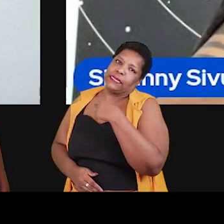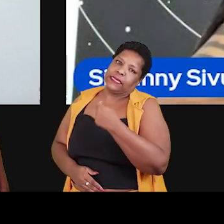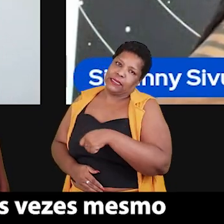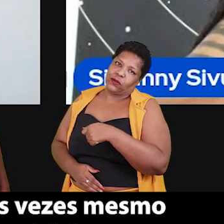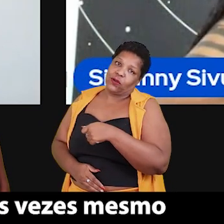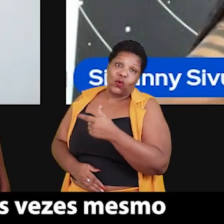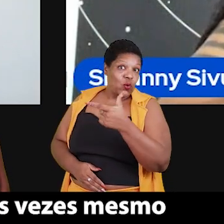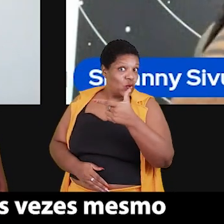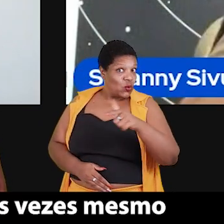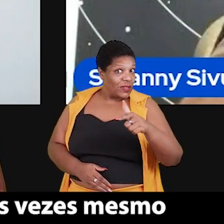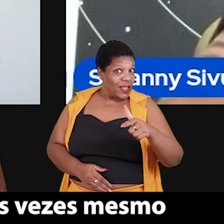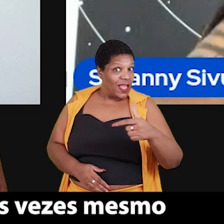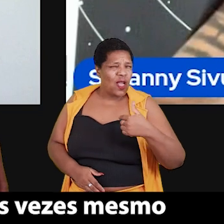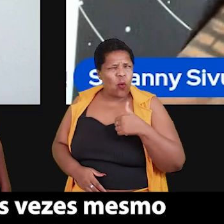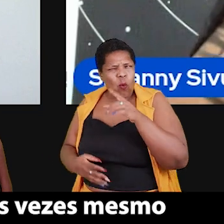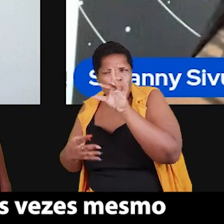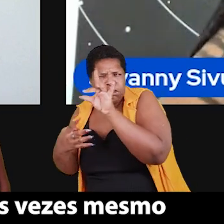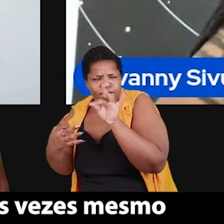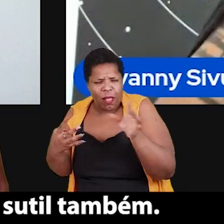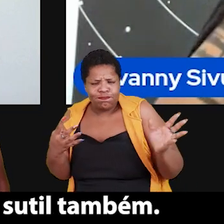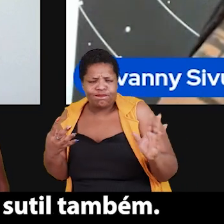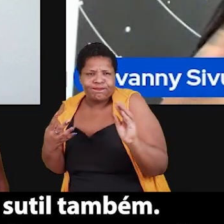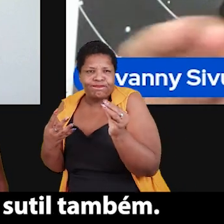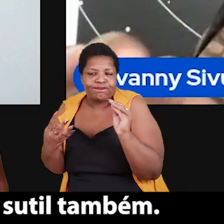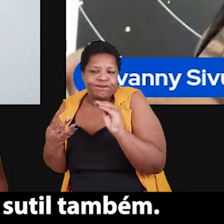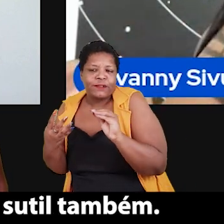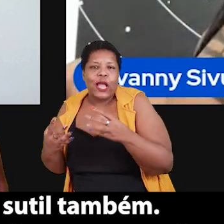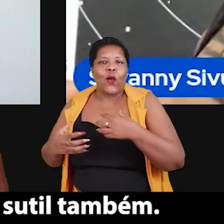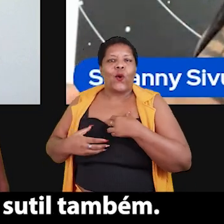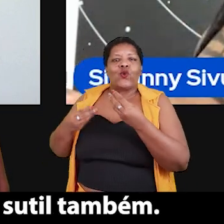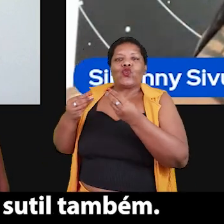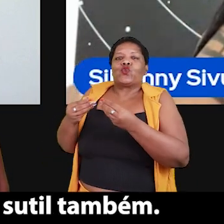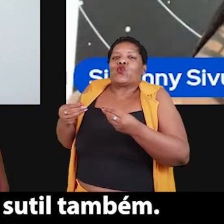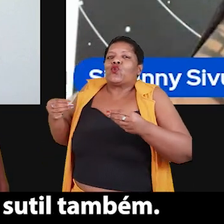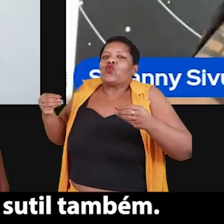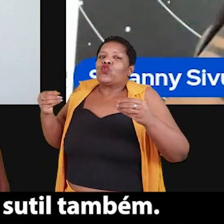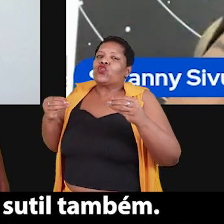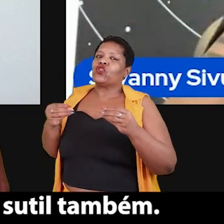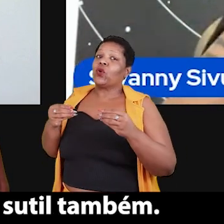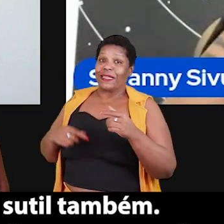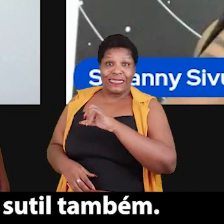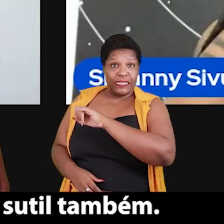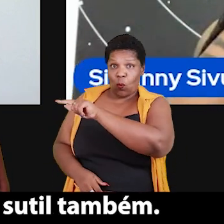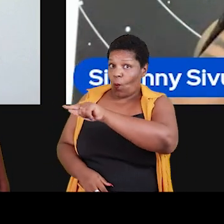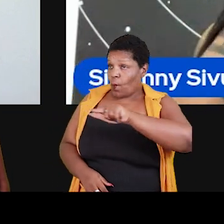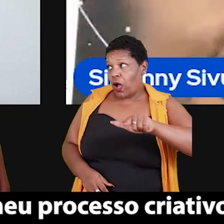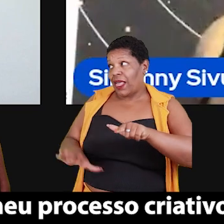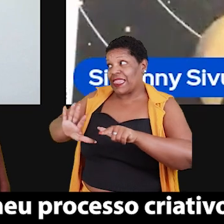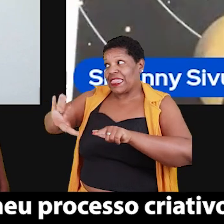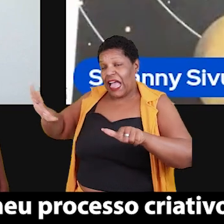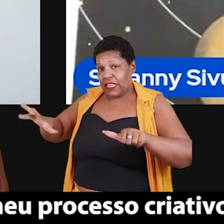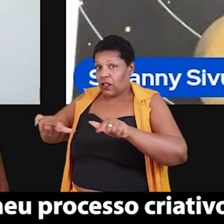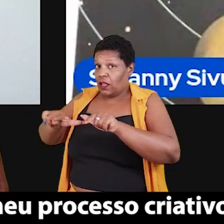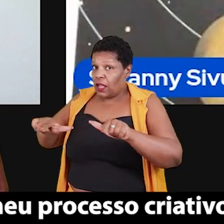tem. E aí, mesmo colocando uma coisinha ou outra minha, bem sutil também. Quando não tem percussão,